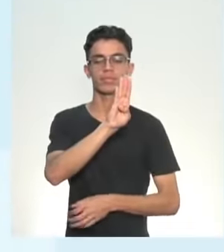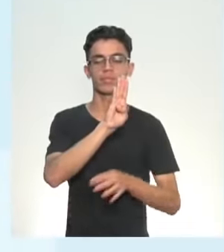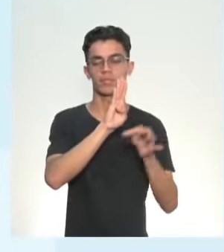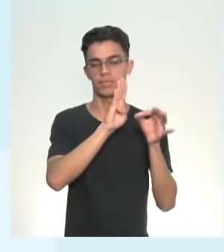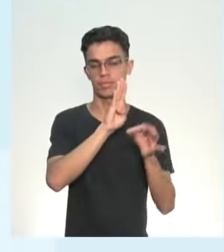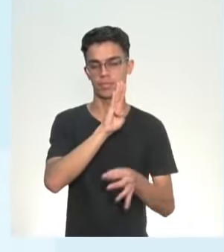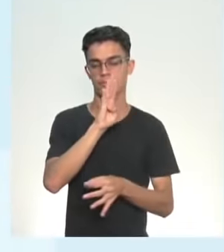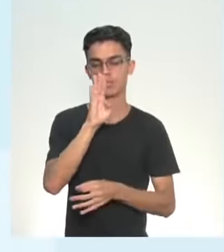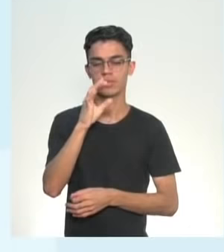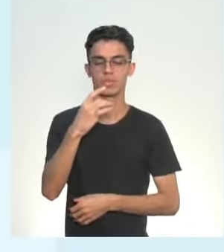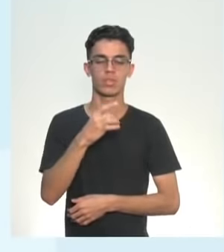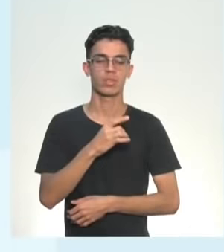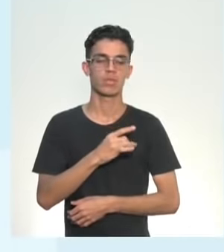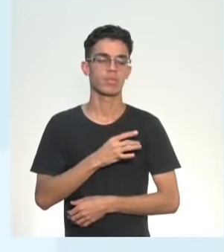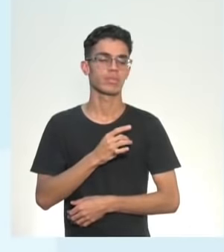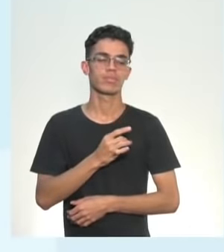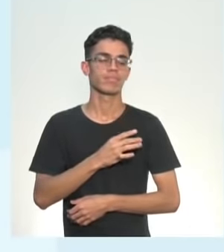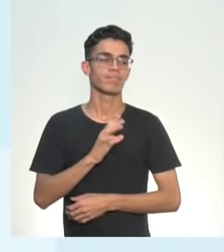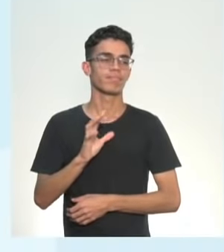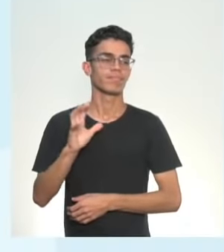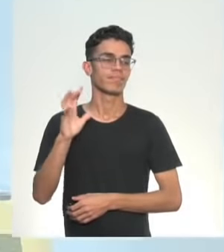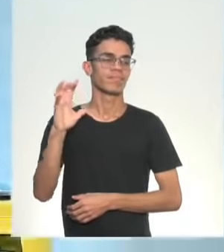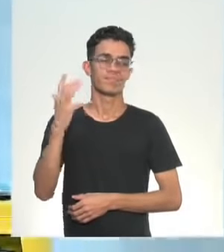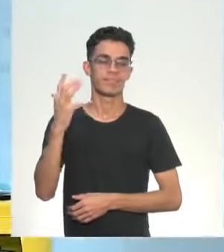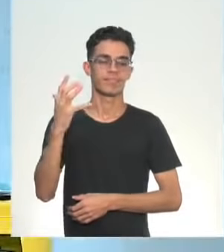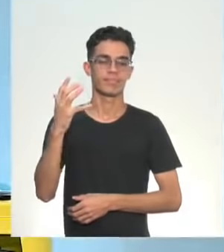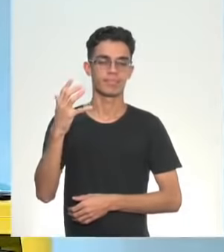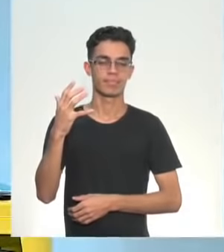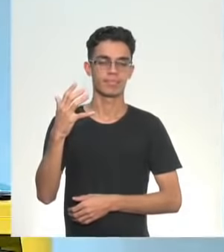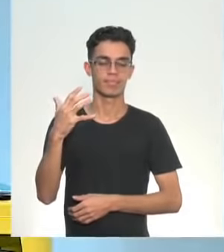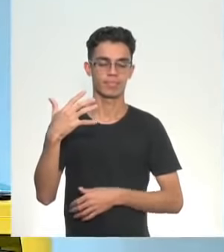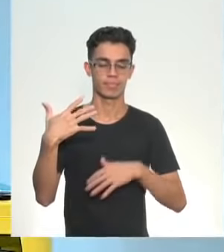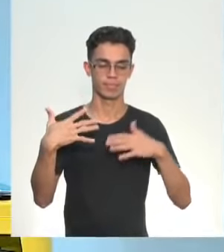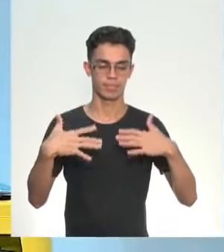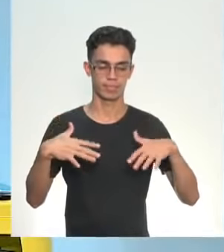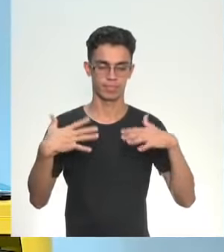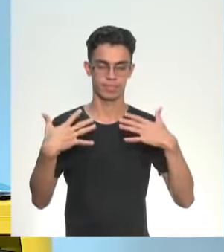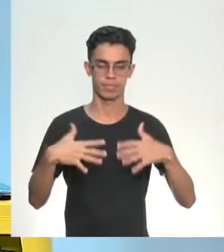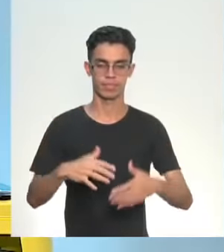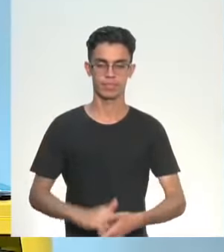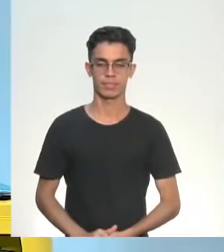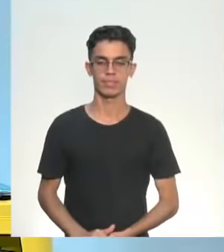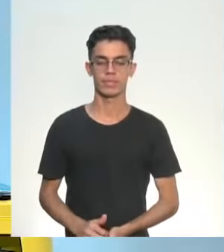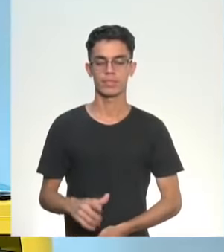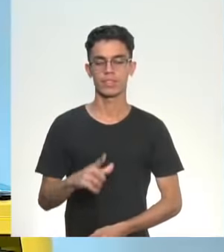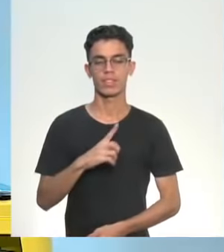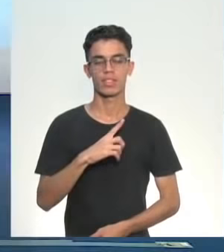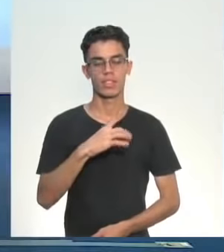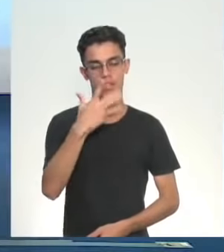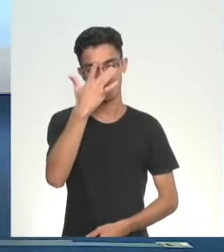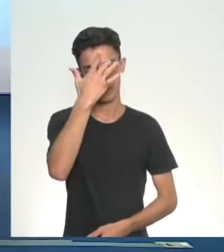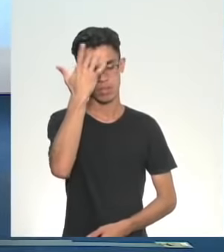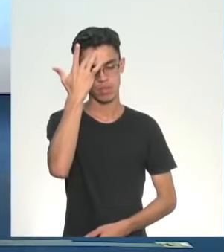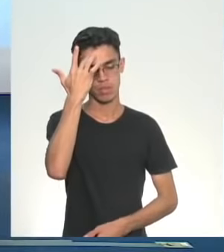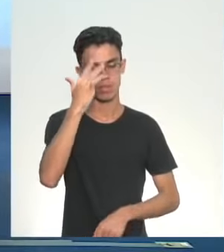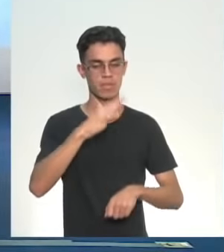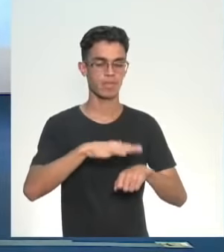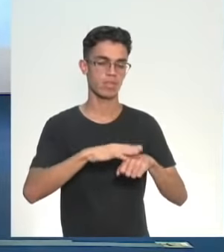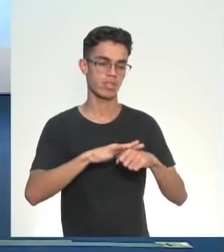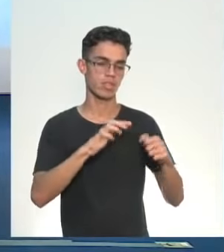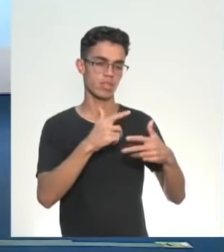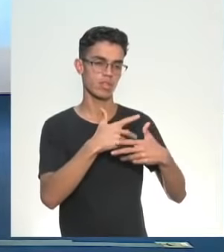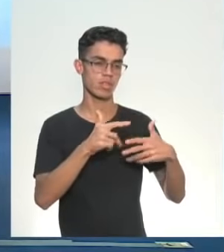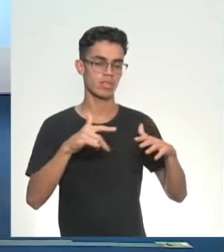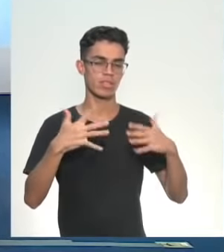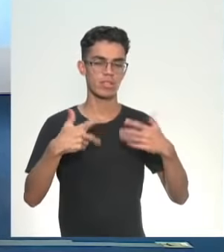o medo um repentino e extremo o que acaba levando as pessoas a fazerem coisas extremas